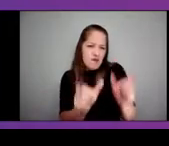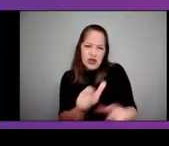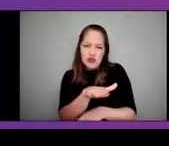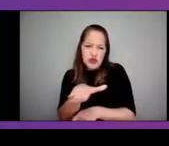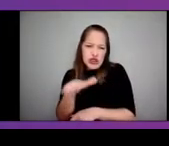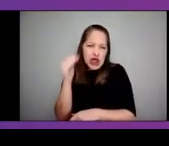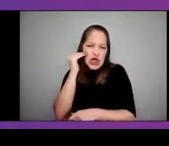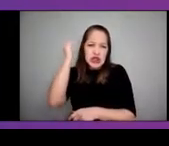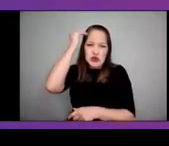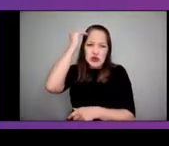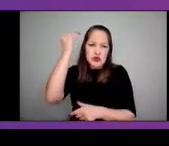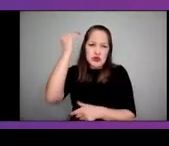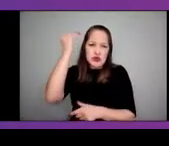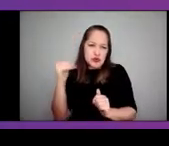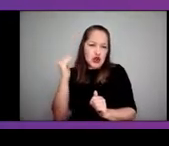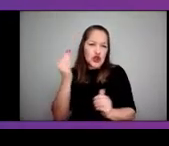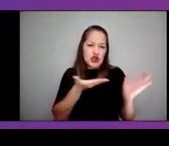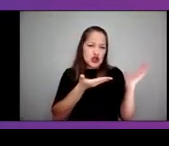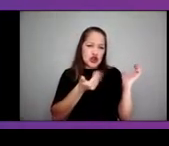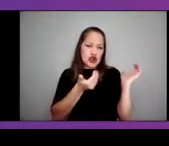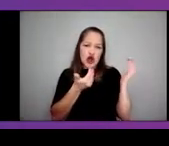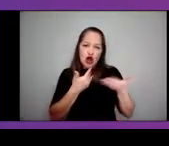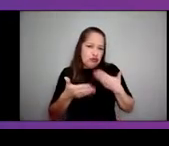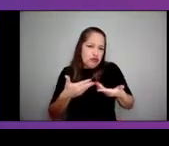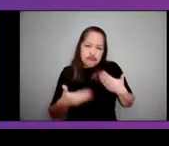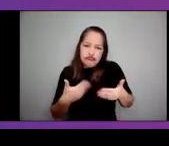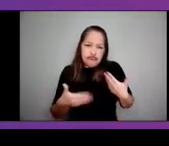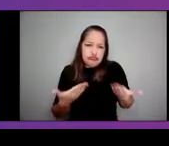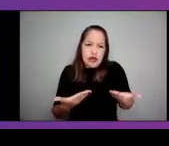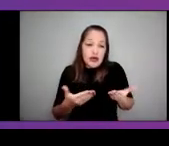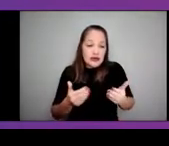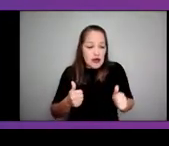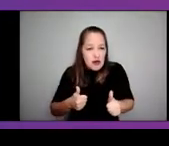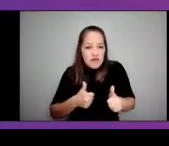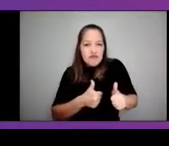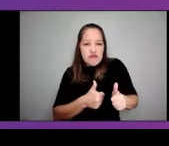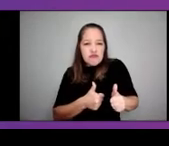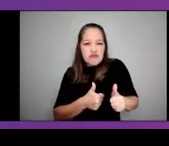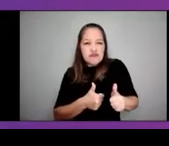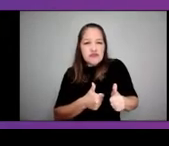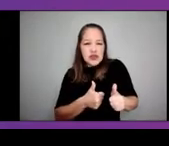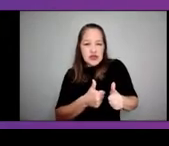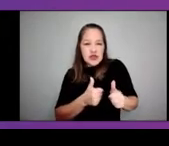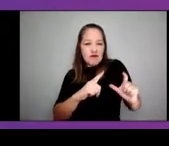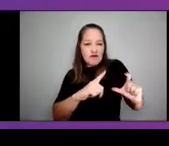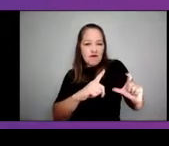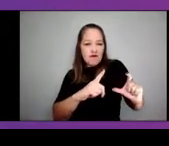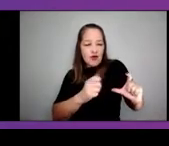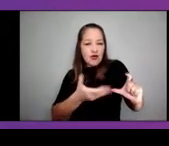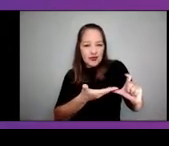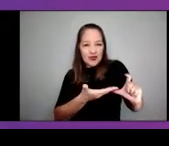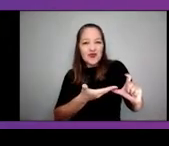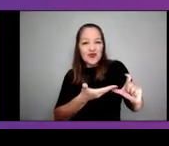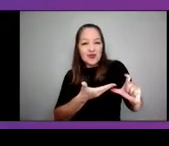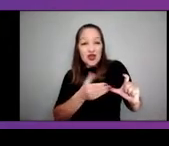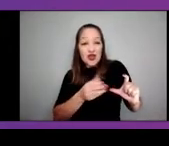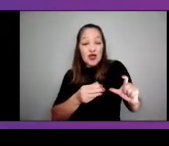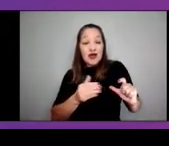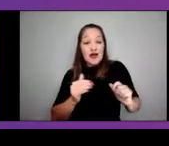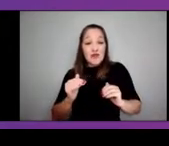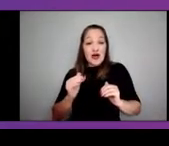da adultos enfim jovens e tal é que esse essa aproximação com a fotografia a partir através do processo